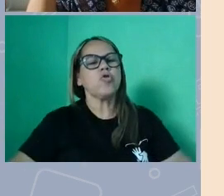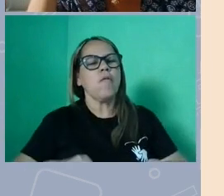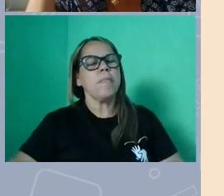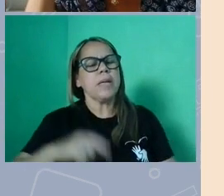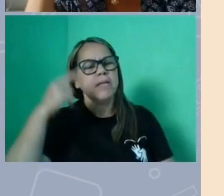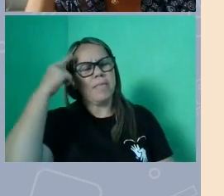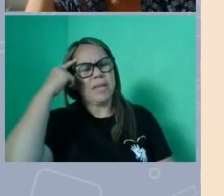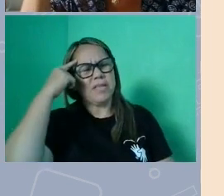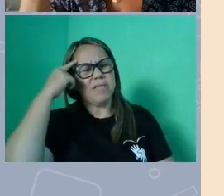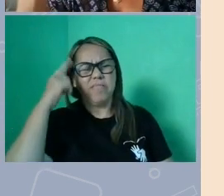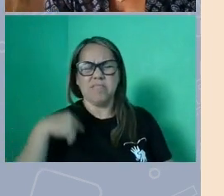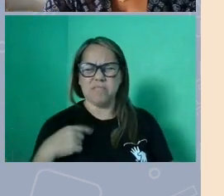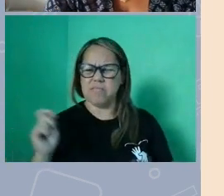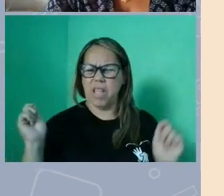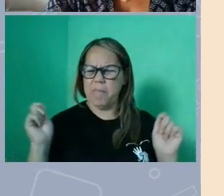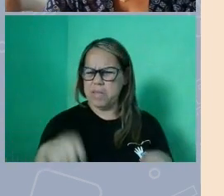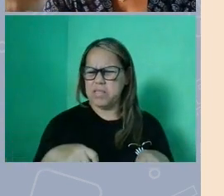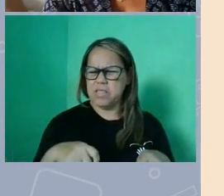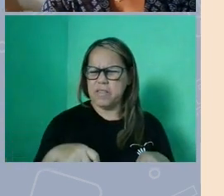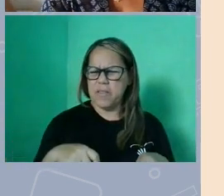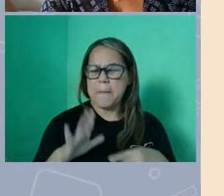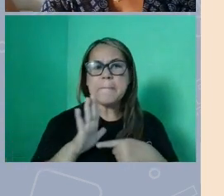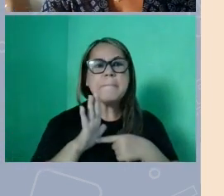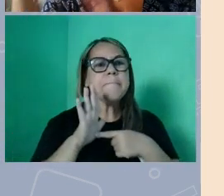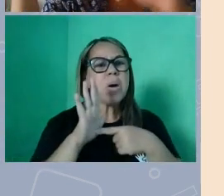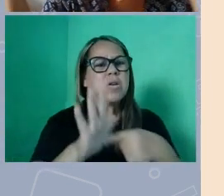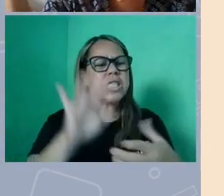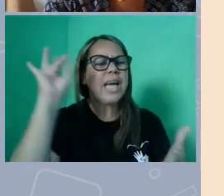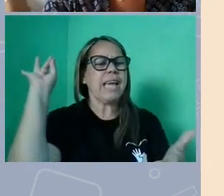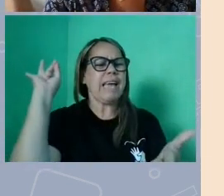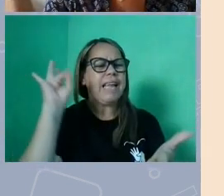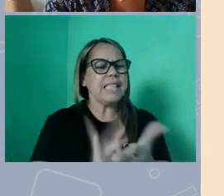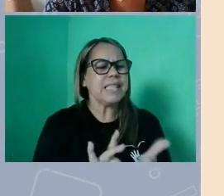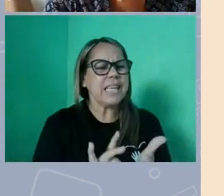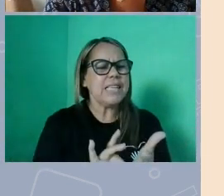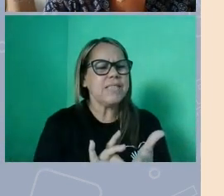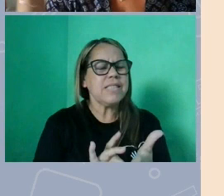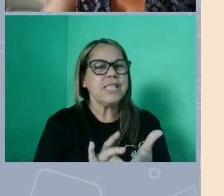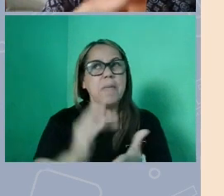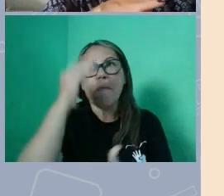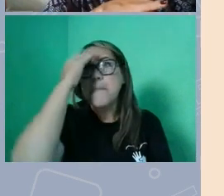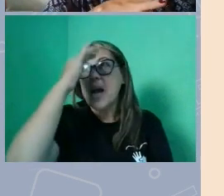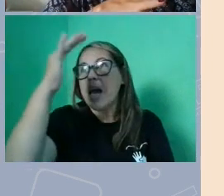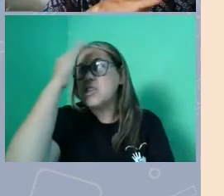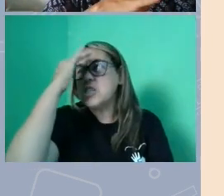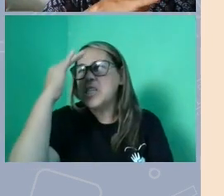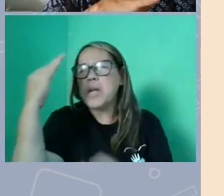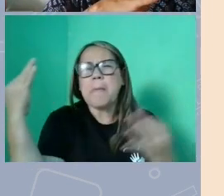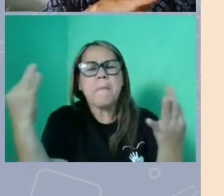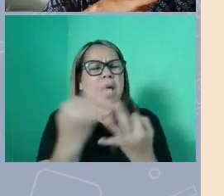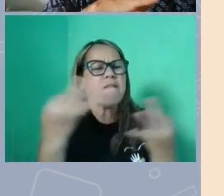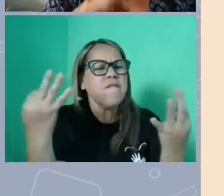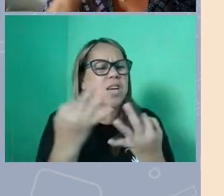possível isso gente evidencia a realidade sem imaginário perfeito